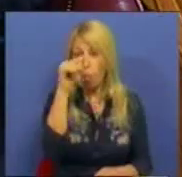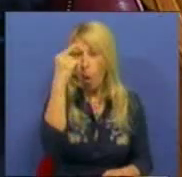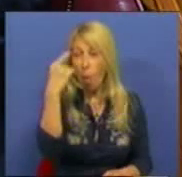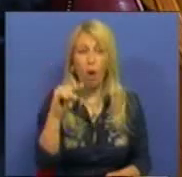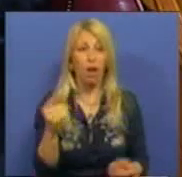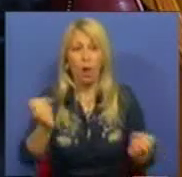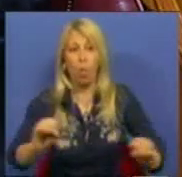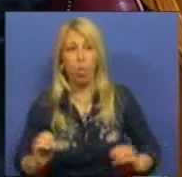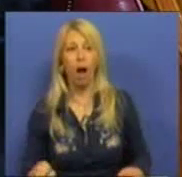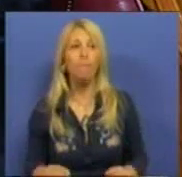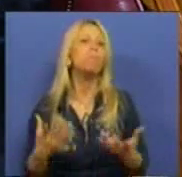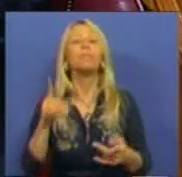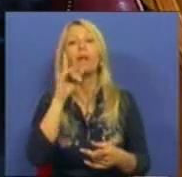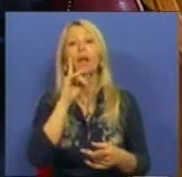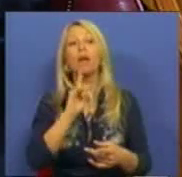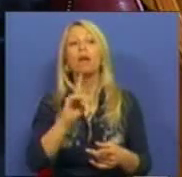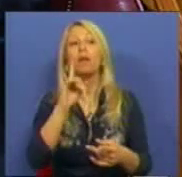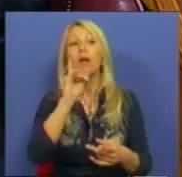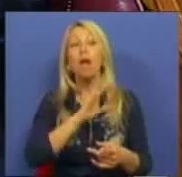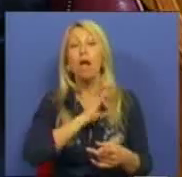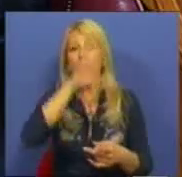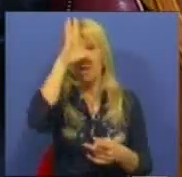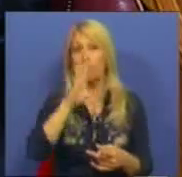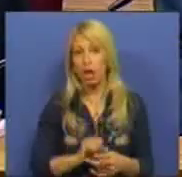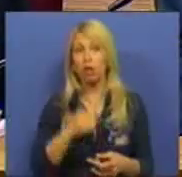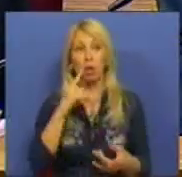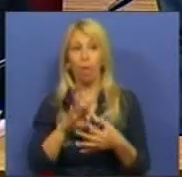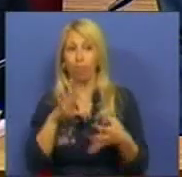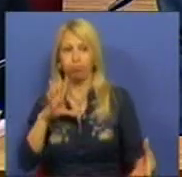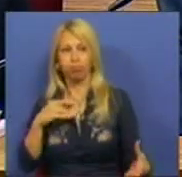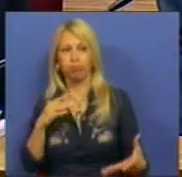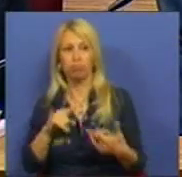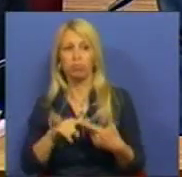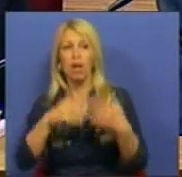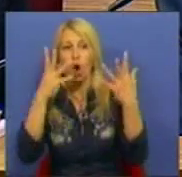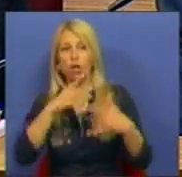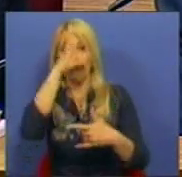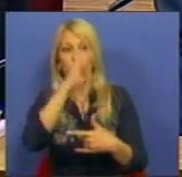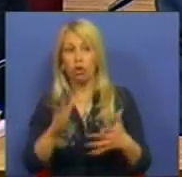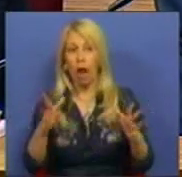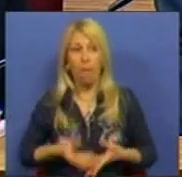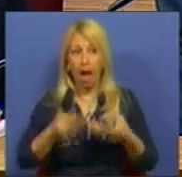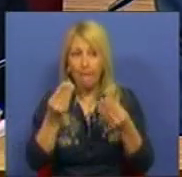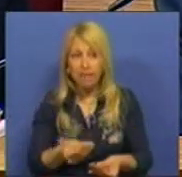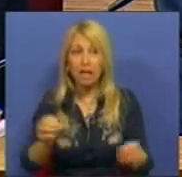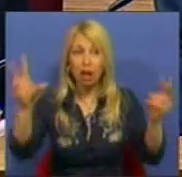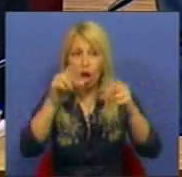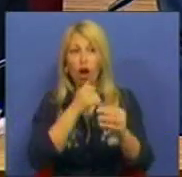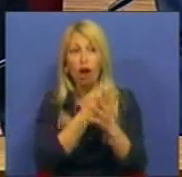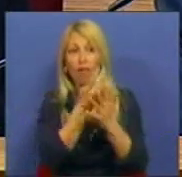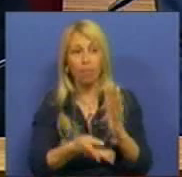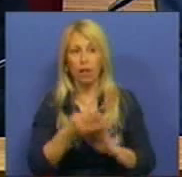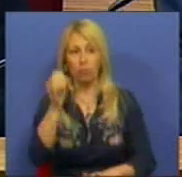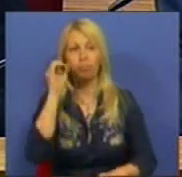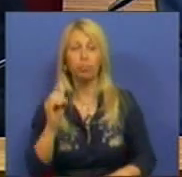se dessolidarizou com o Orçamento de Estado, mas não apresentou verdadeiramente novas medidas. Eu não